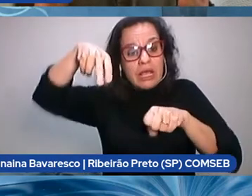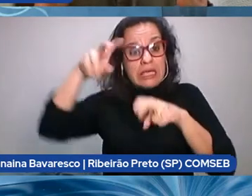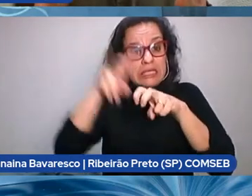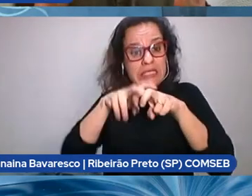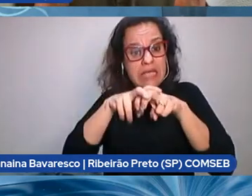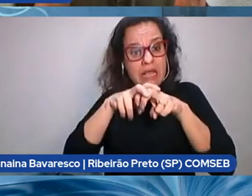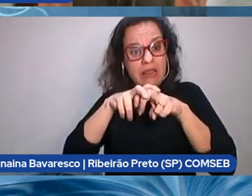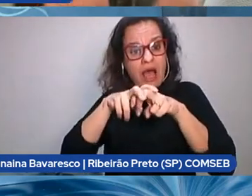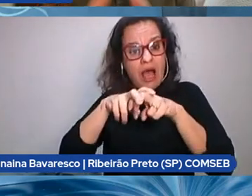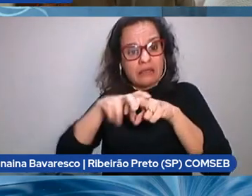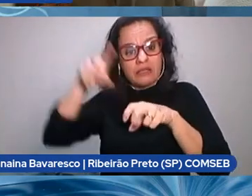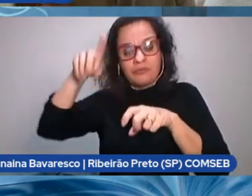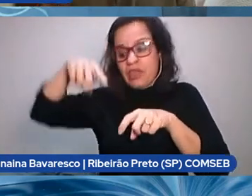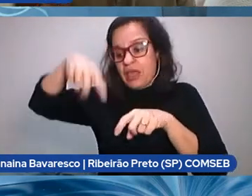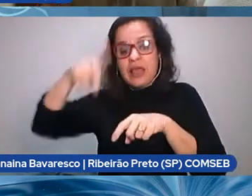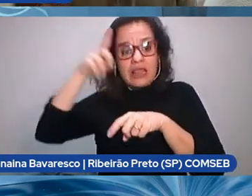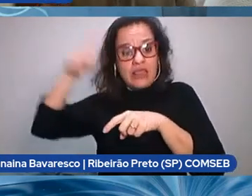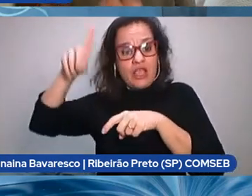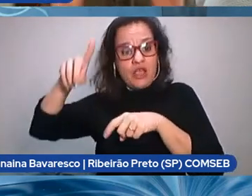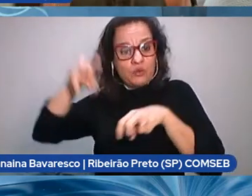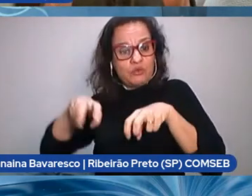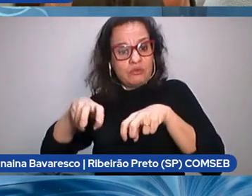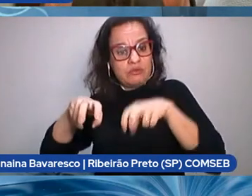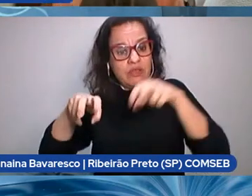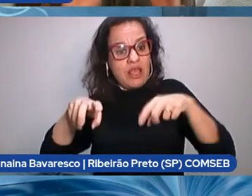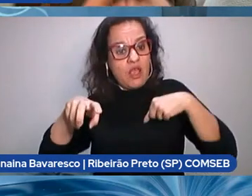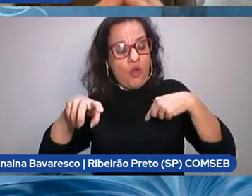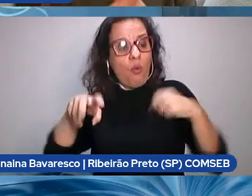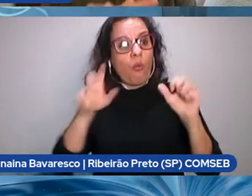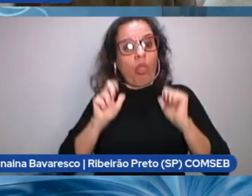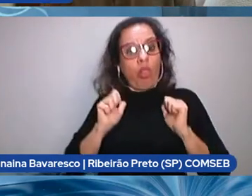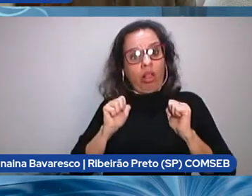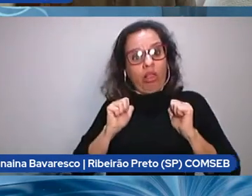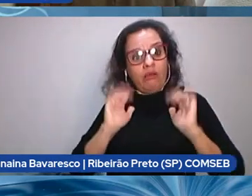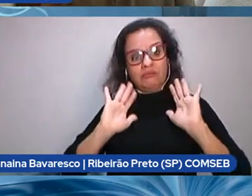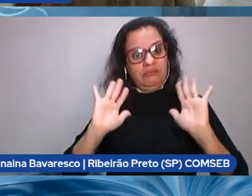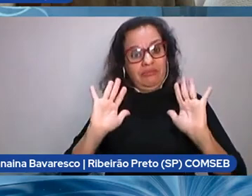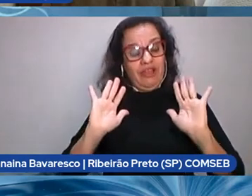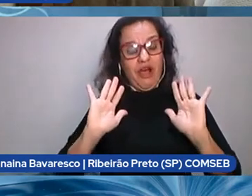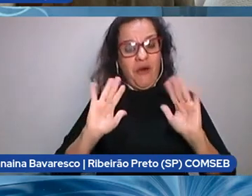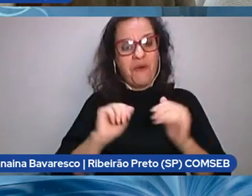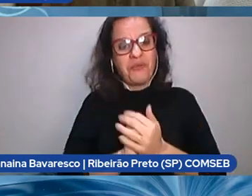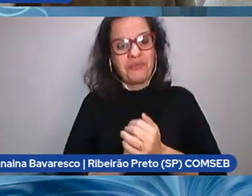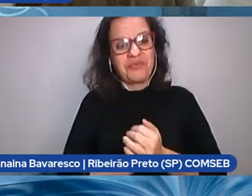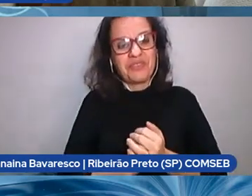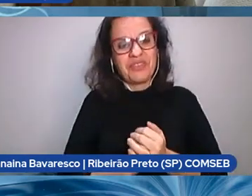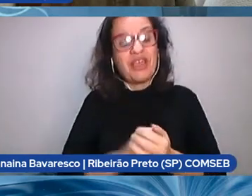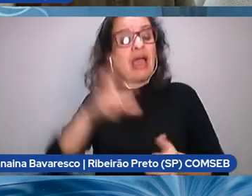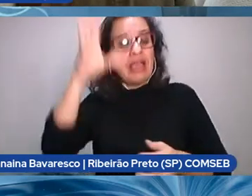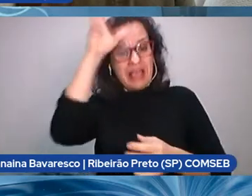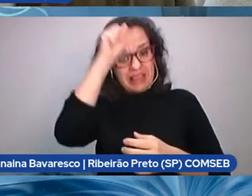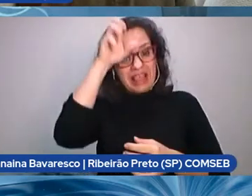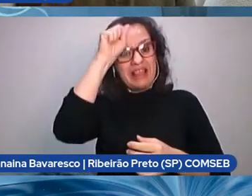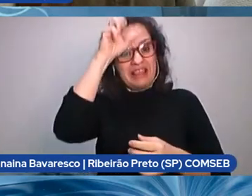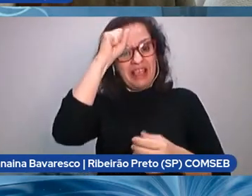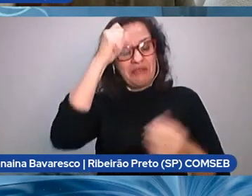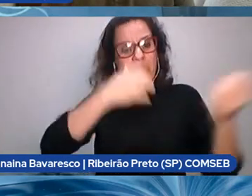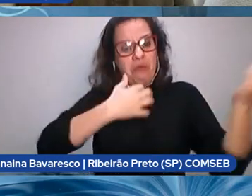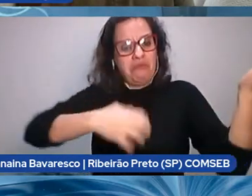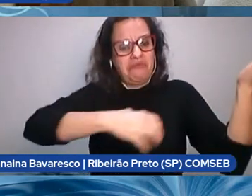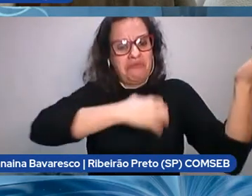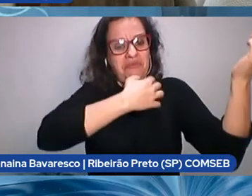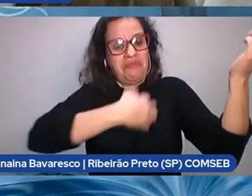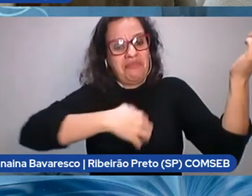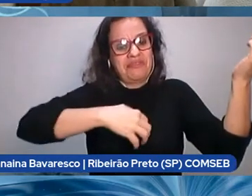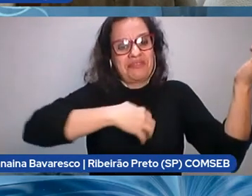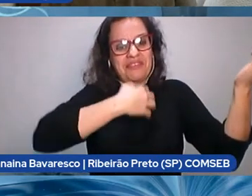ócio, né? Pelo amor de Deus, ia ser pior do que estar no purgatório. Você ia ter que aprender a tocar uma harpa para poder pois